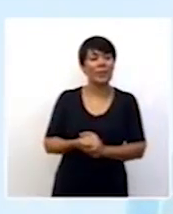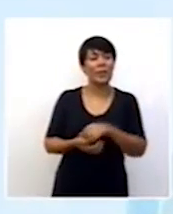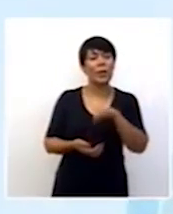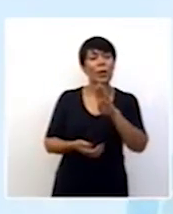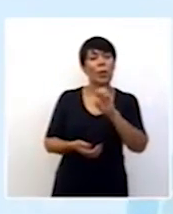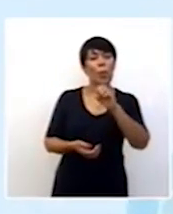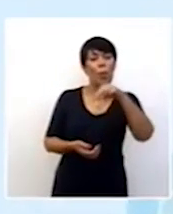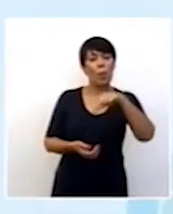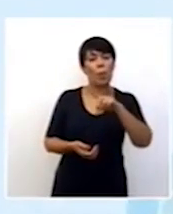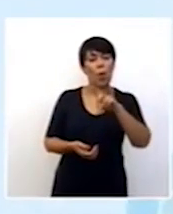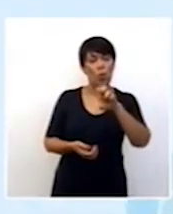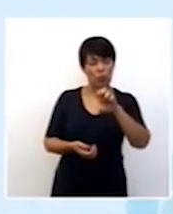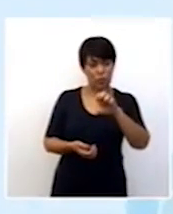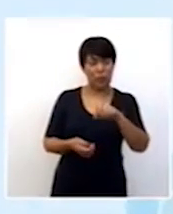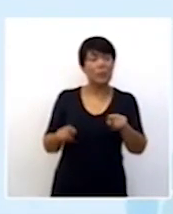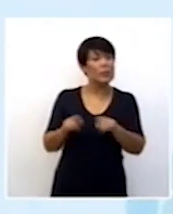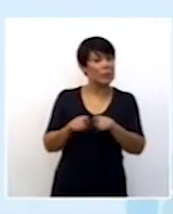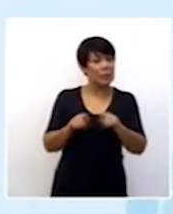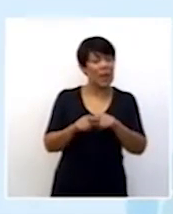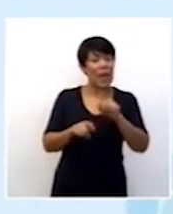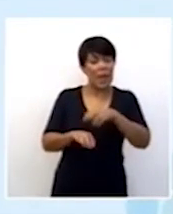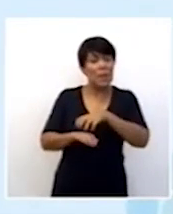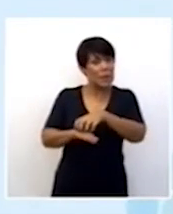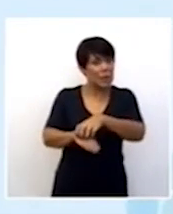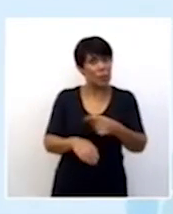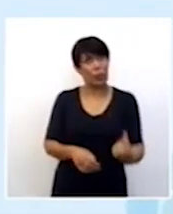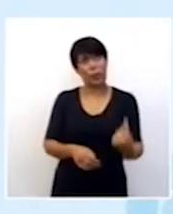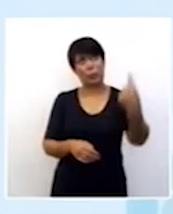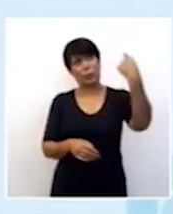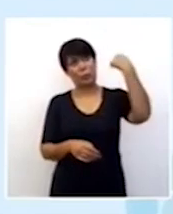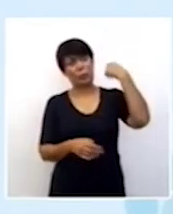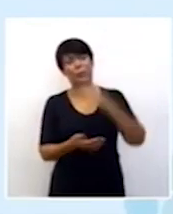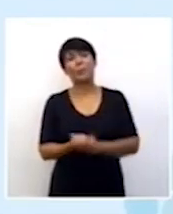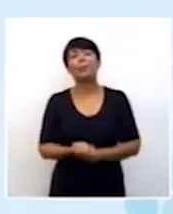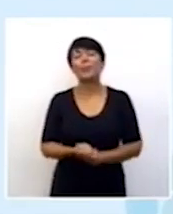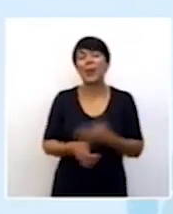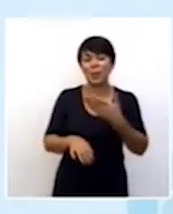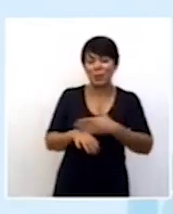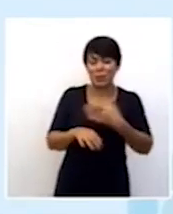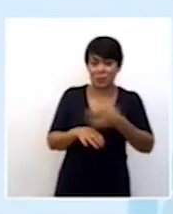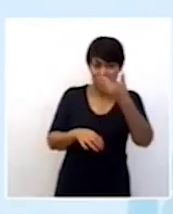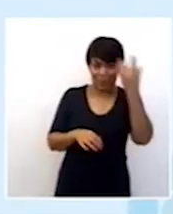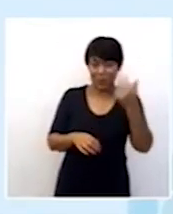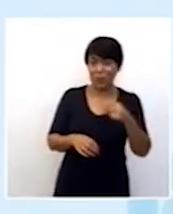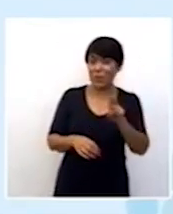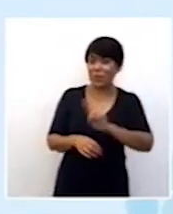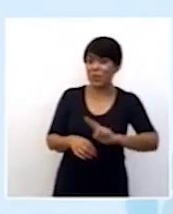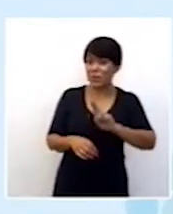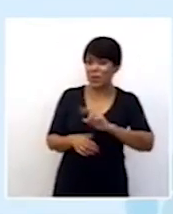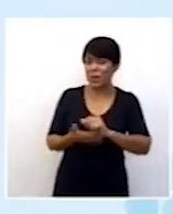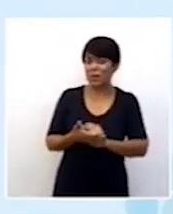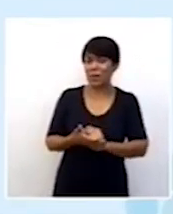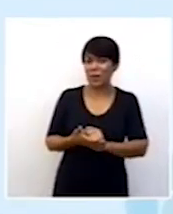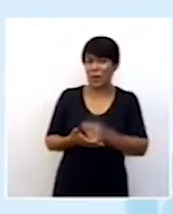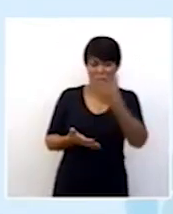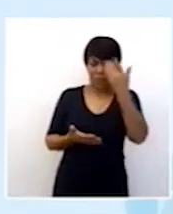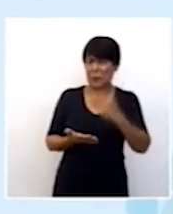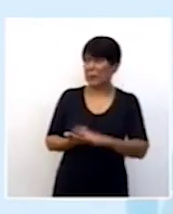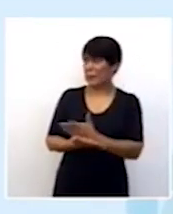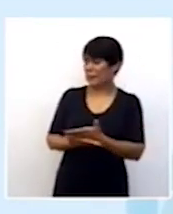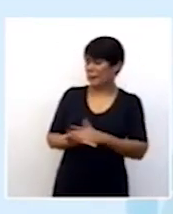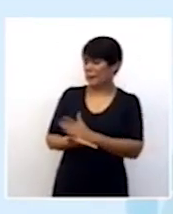meio de transporte na época de Machado. Alguns costumes daqueles que utilizavam o transporte incomodavam bastante o